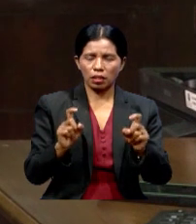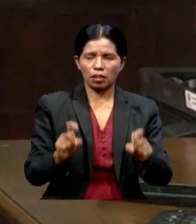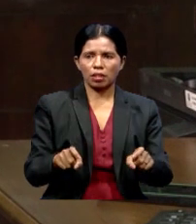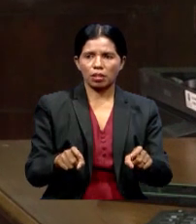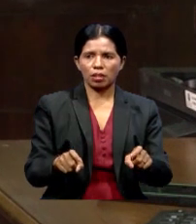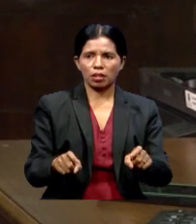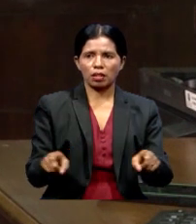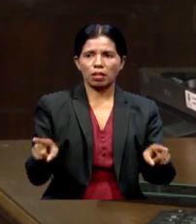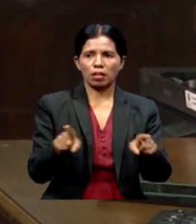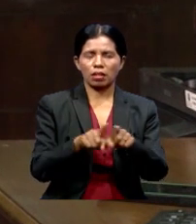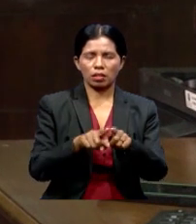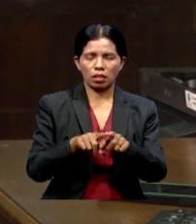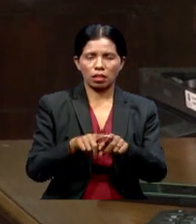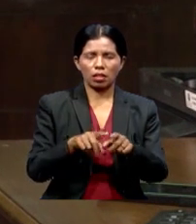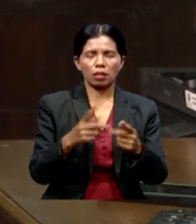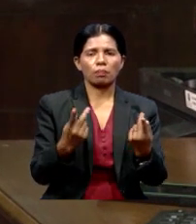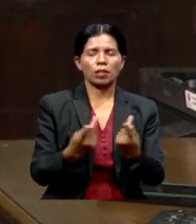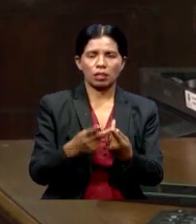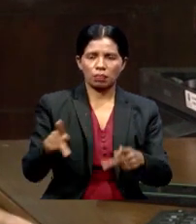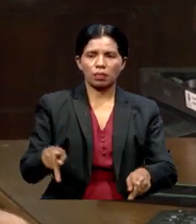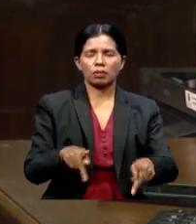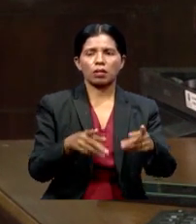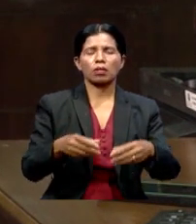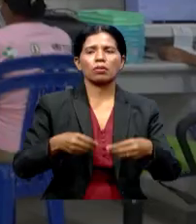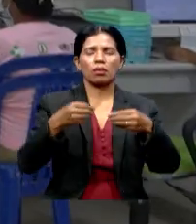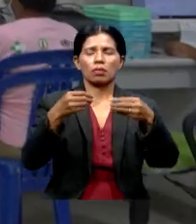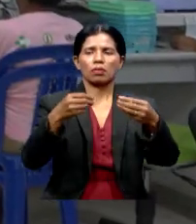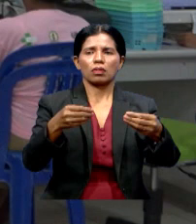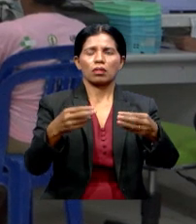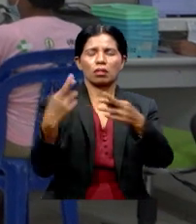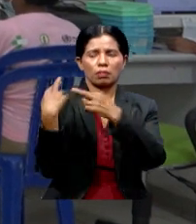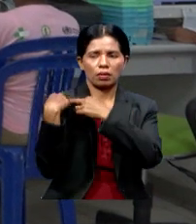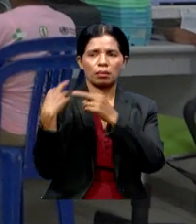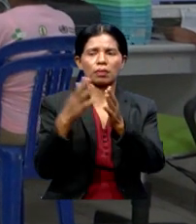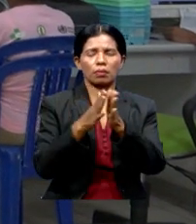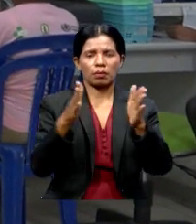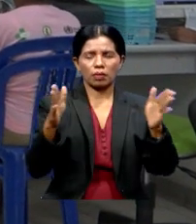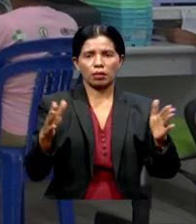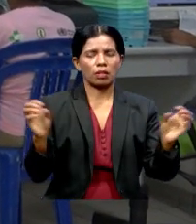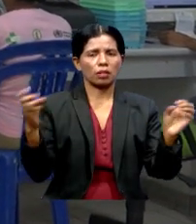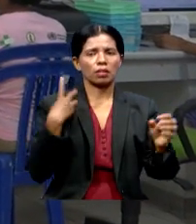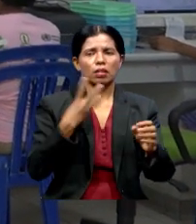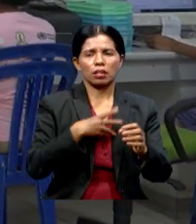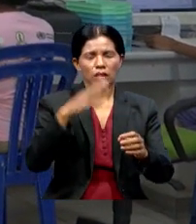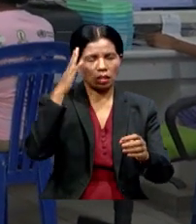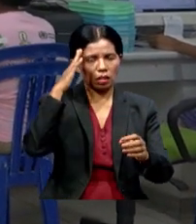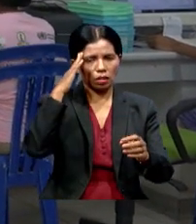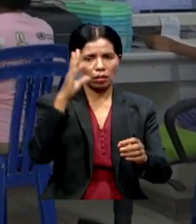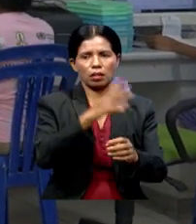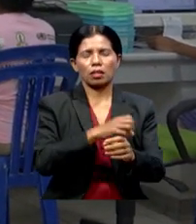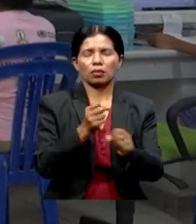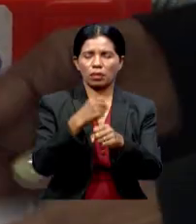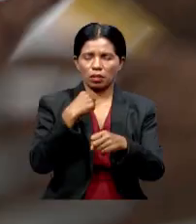filofale vai empresa pública. Atu nune fo poder bo tiu vai. La osita hanui ne conceito de kato